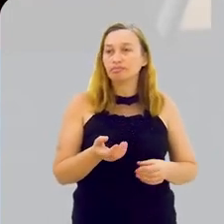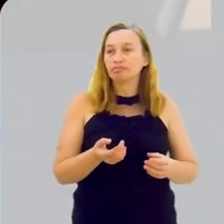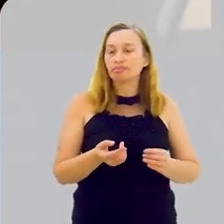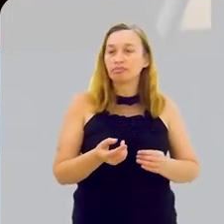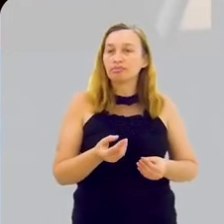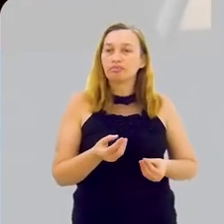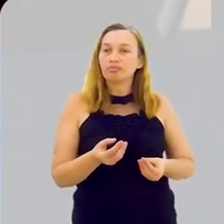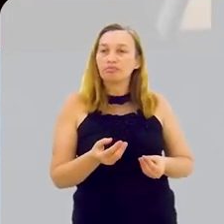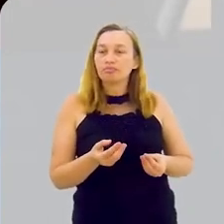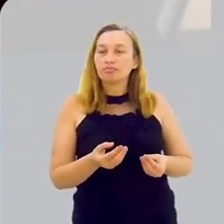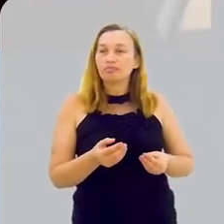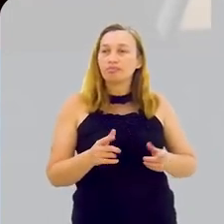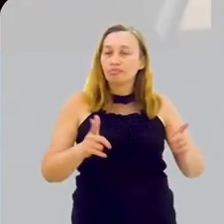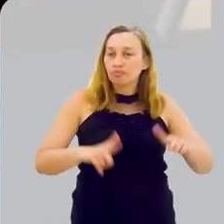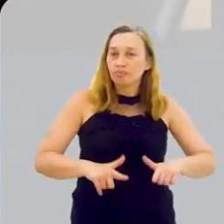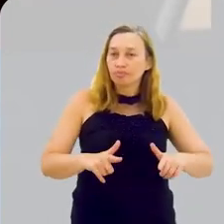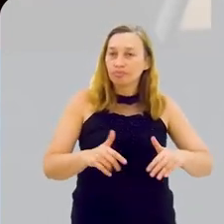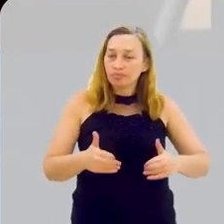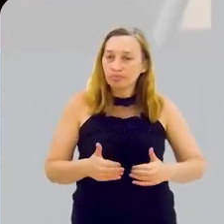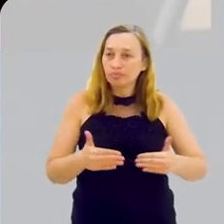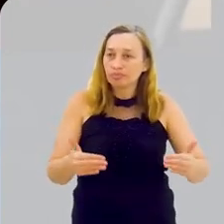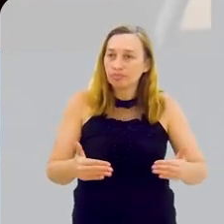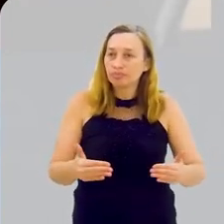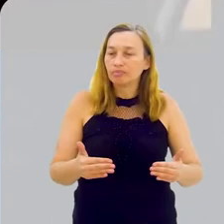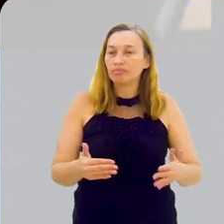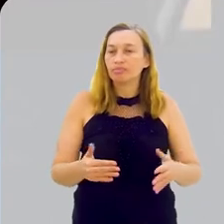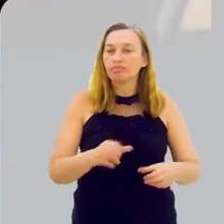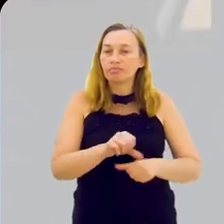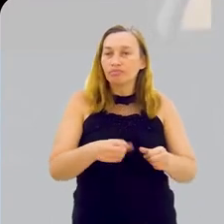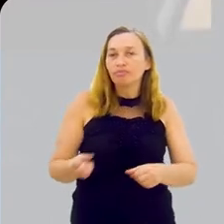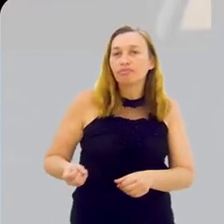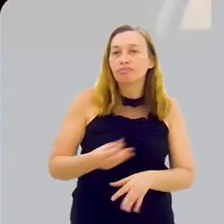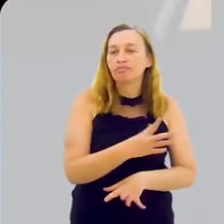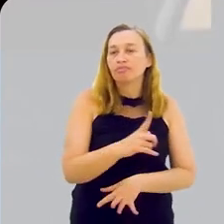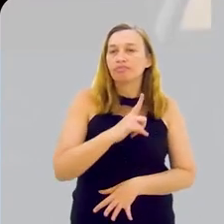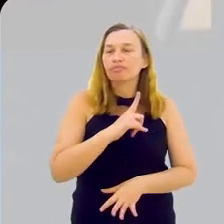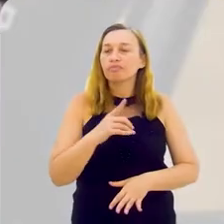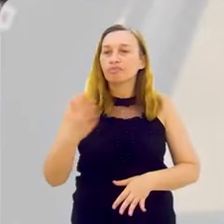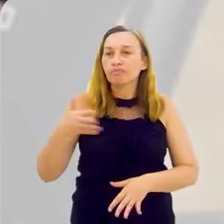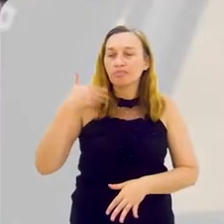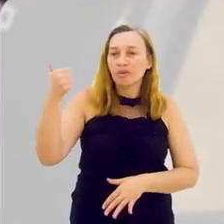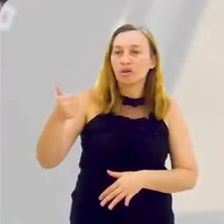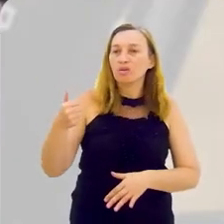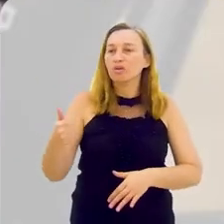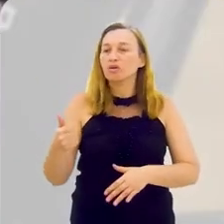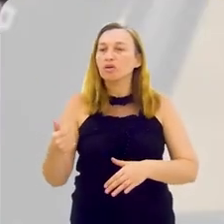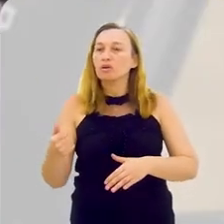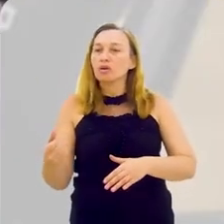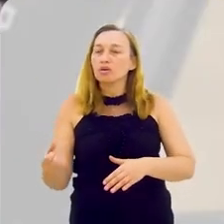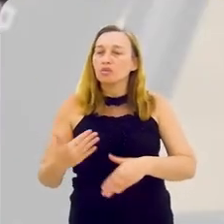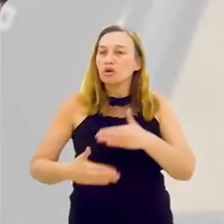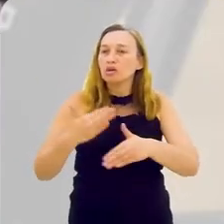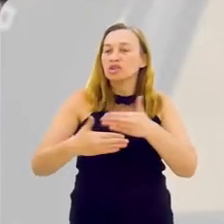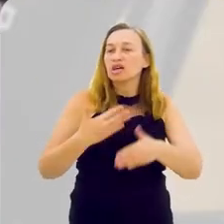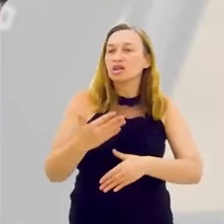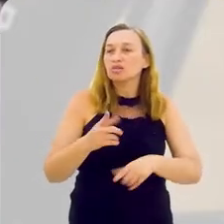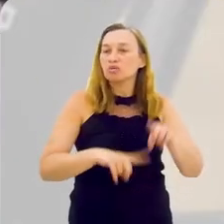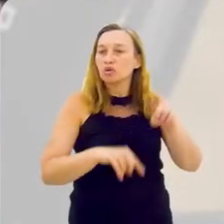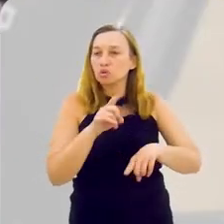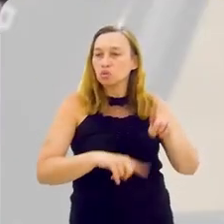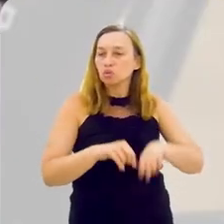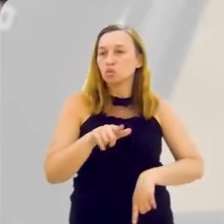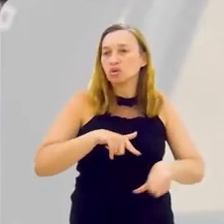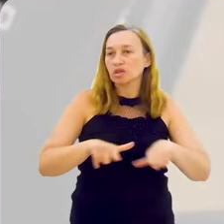e que gaps estão aparecendo para o seu negócio para você ocupar espaço. E, a partir daí, gerar inovações, melhores processos,